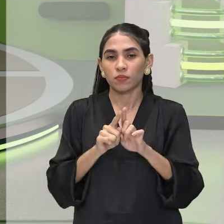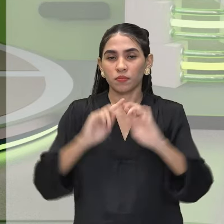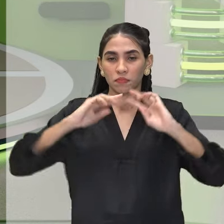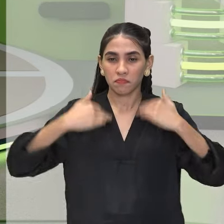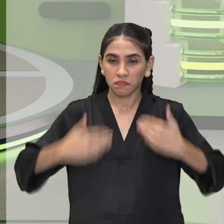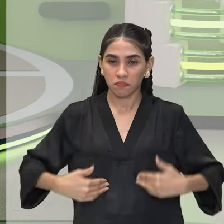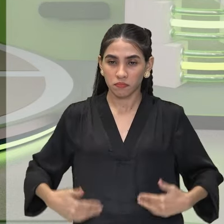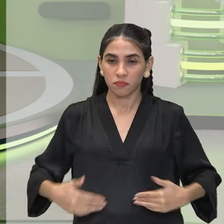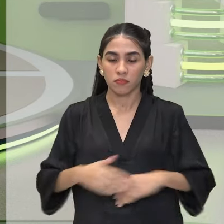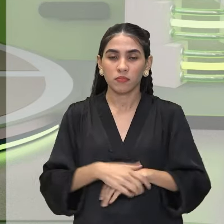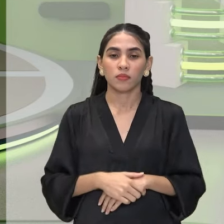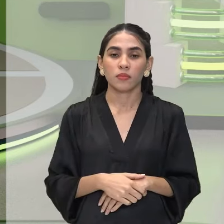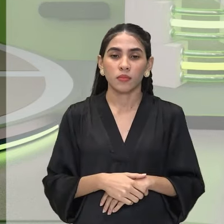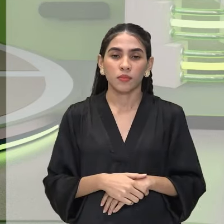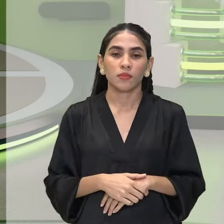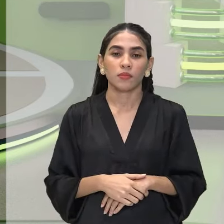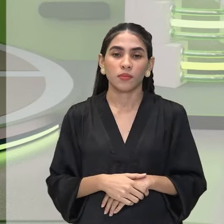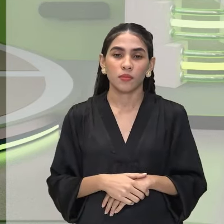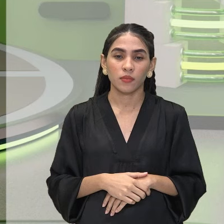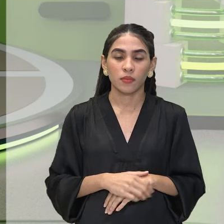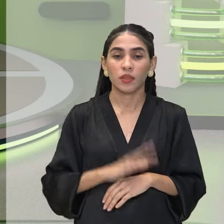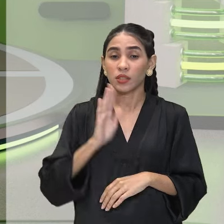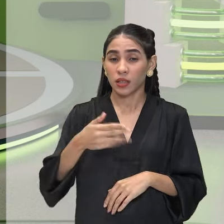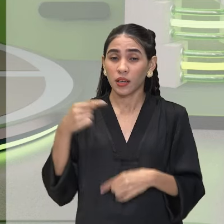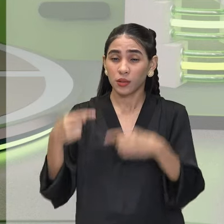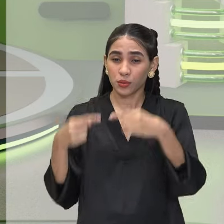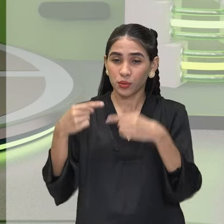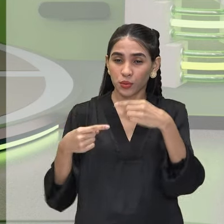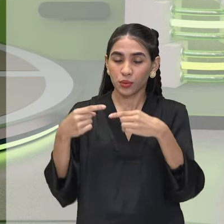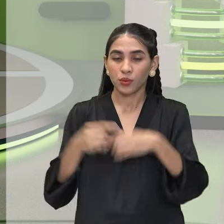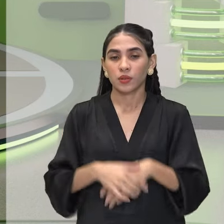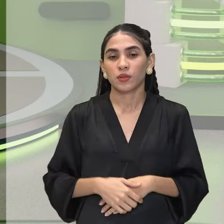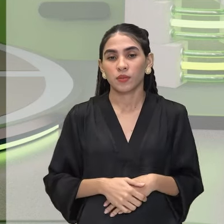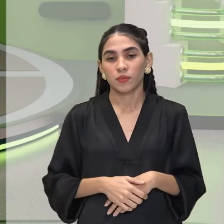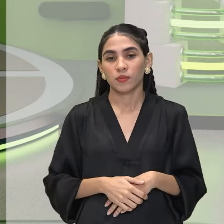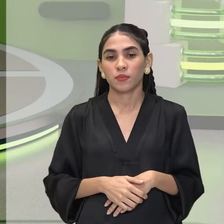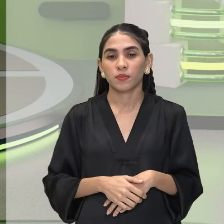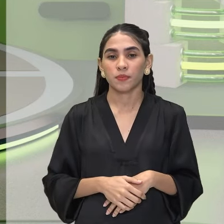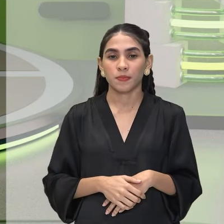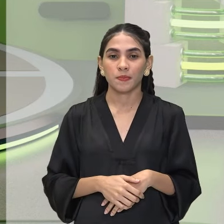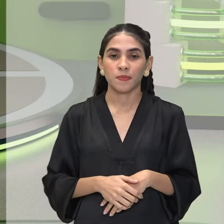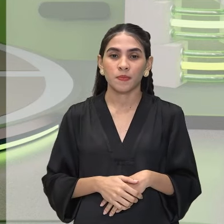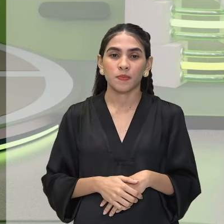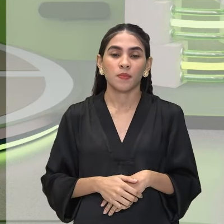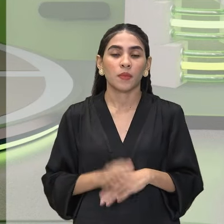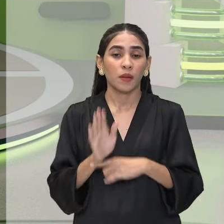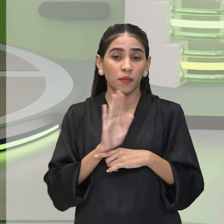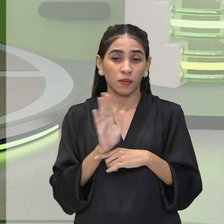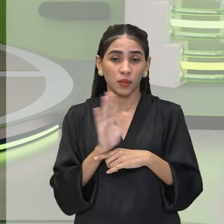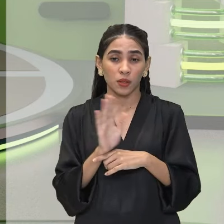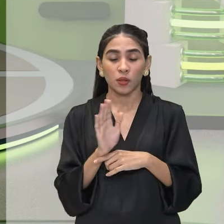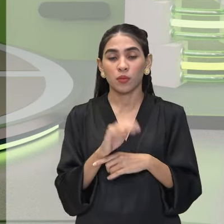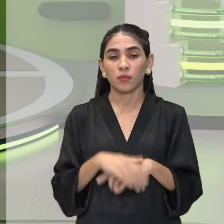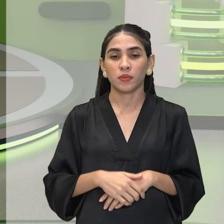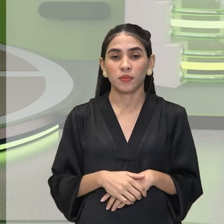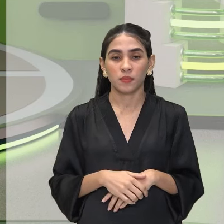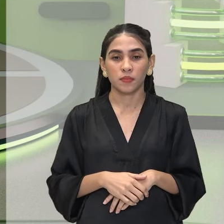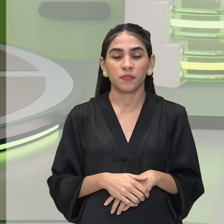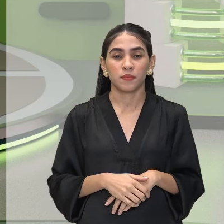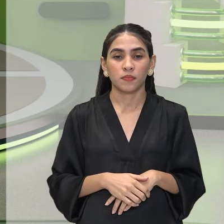também já foi muito explorado, como eu falei para vocês, em filmes de ficção